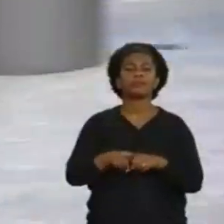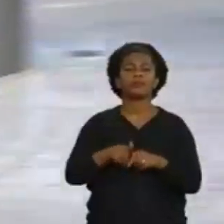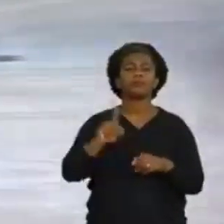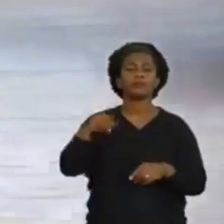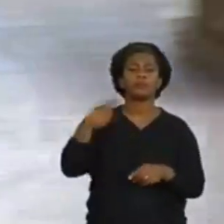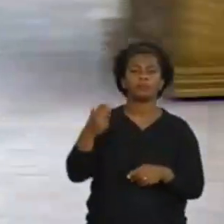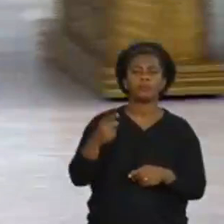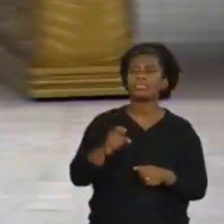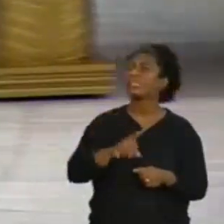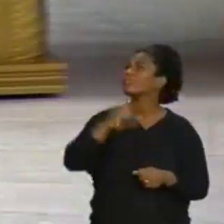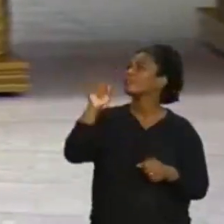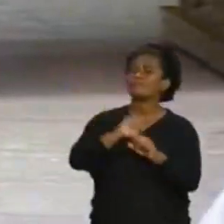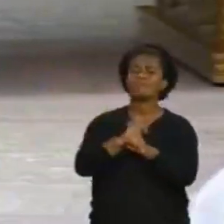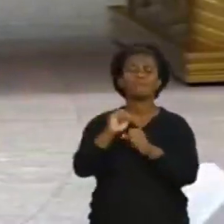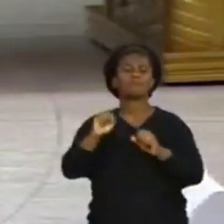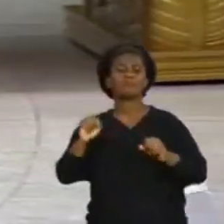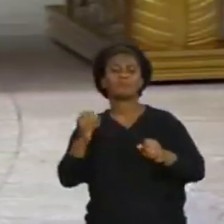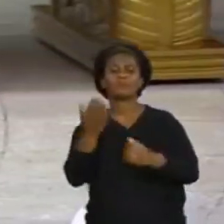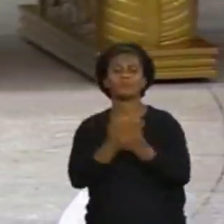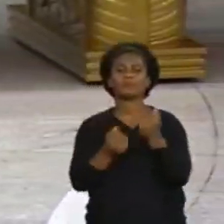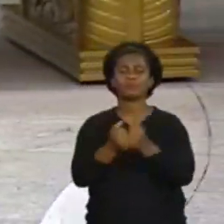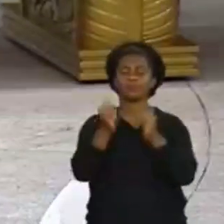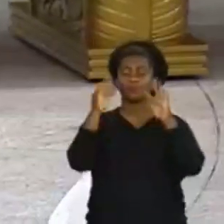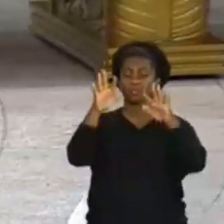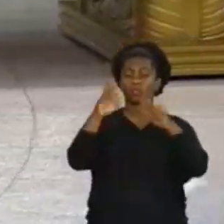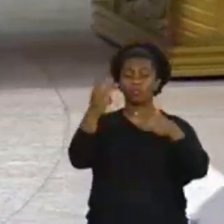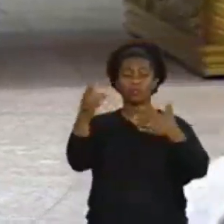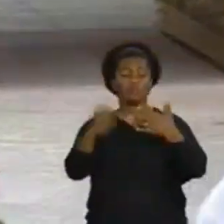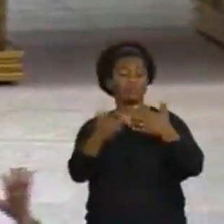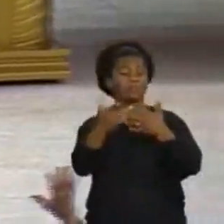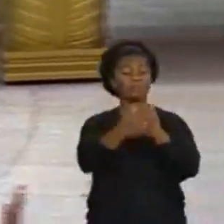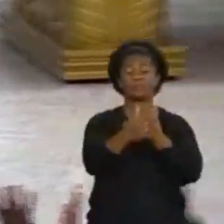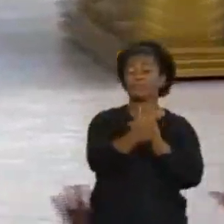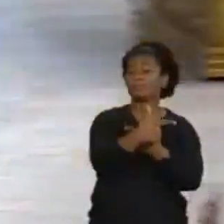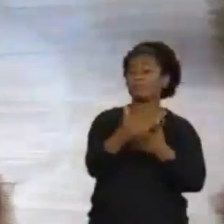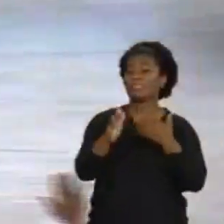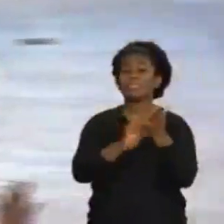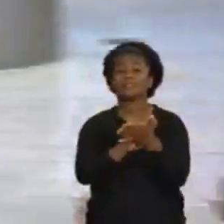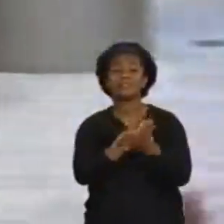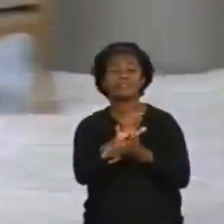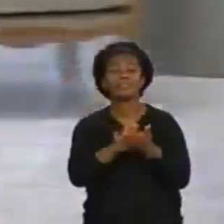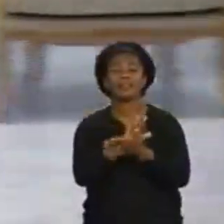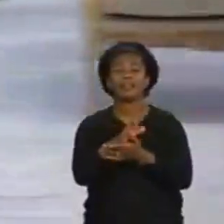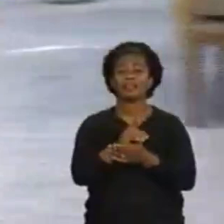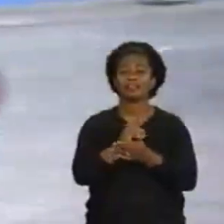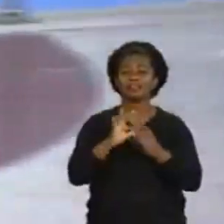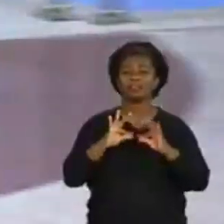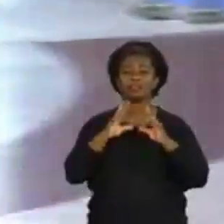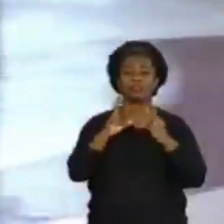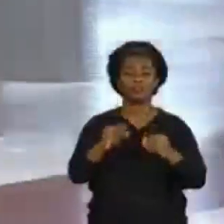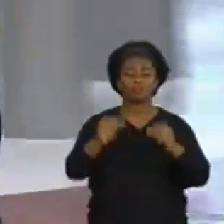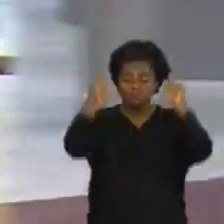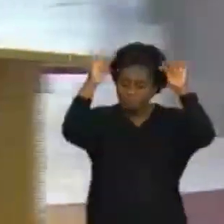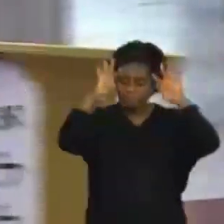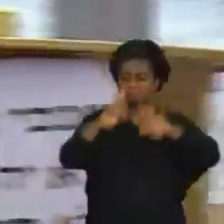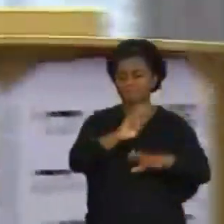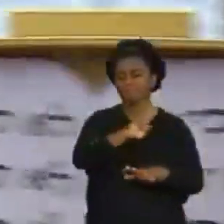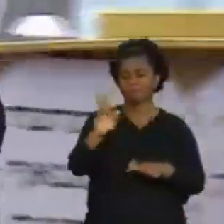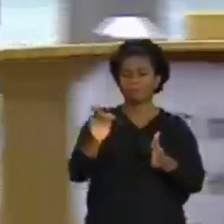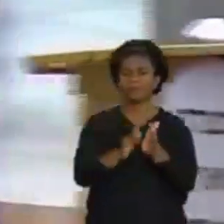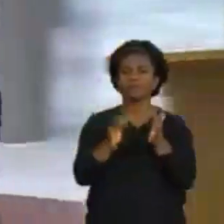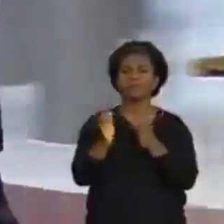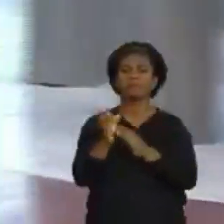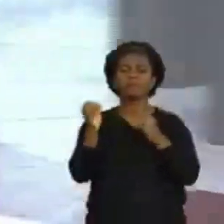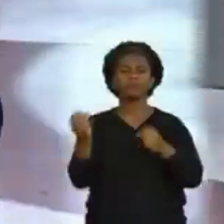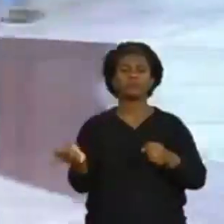Deus. Estende as mãos na minha direção, que nos seus exames também não dê mais nada. Sejam todos abençoados em nome de Jesus.